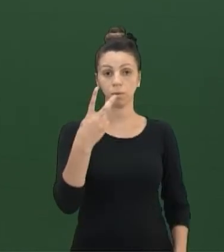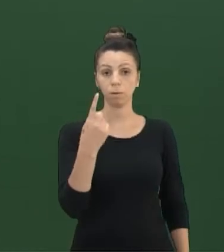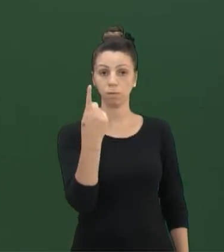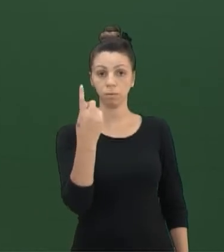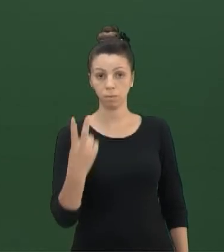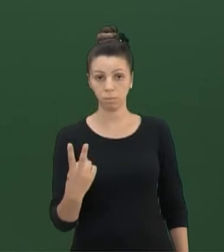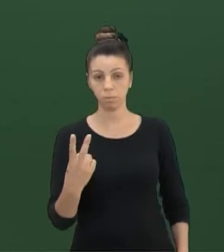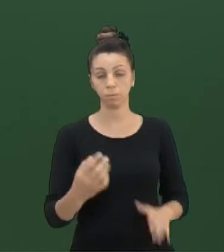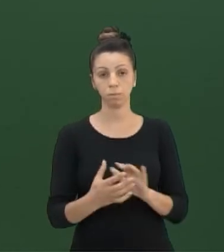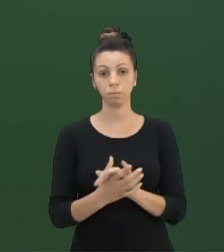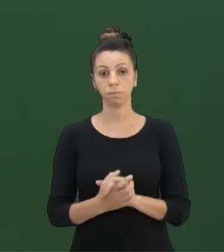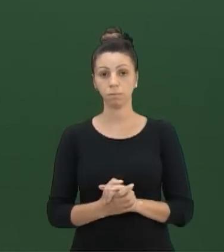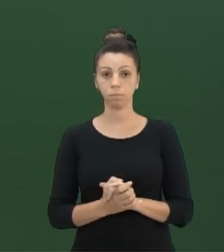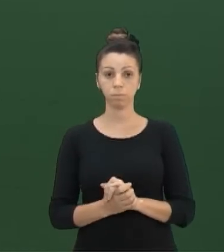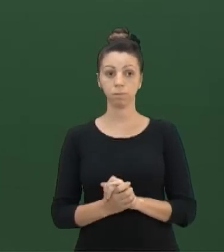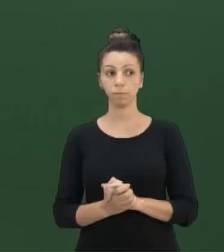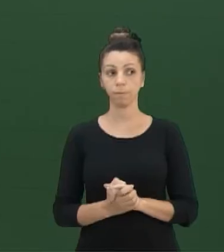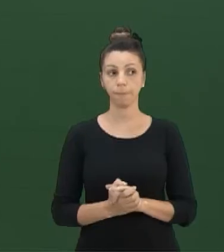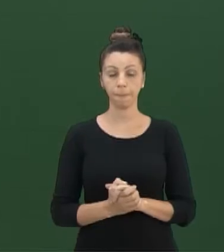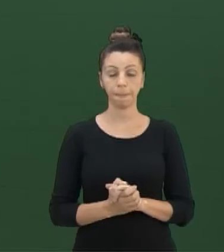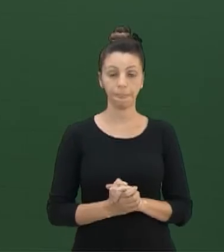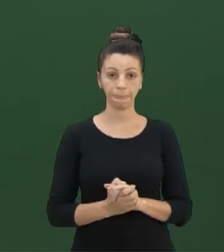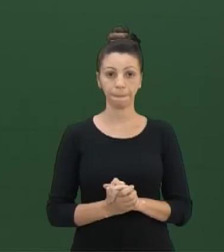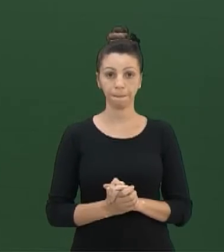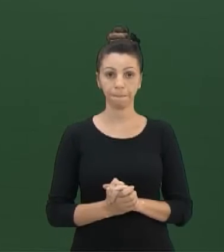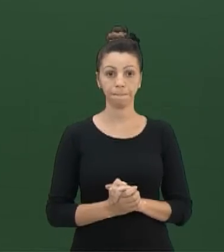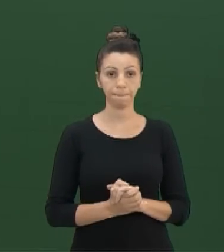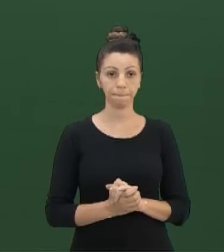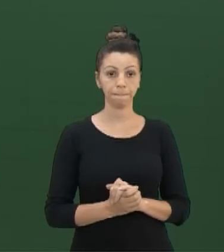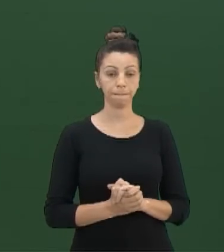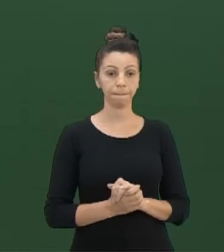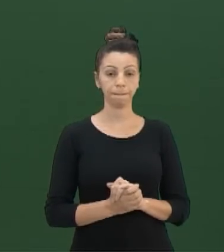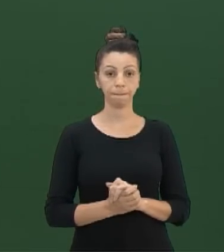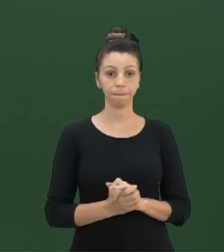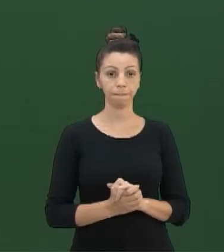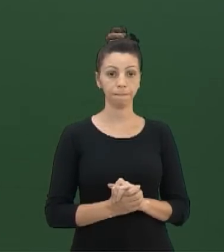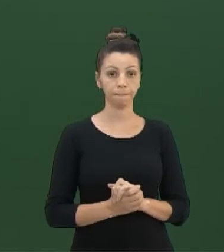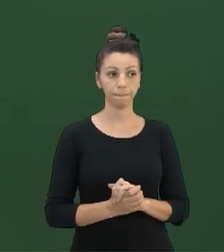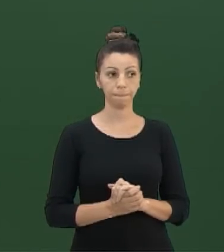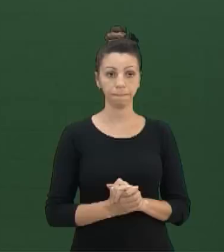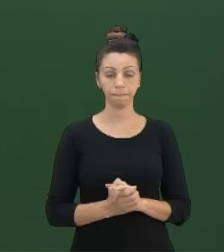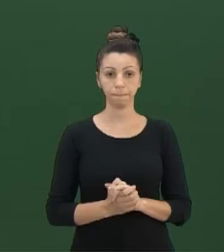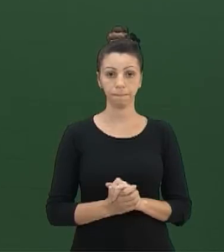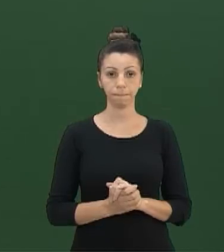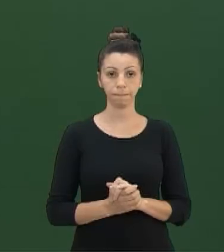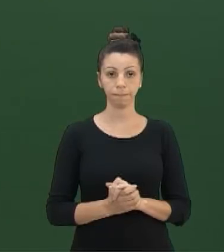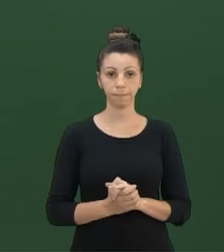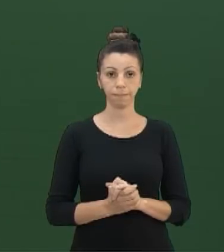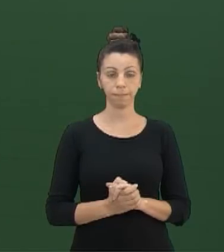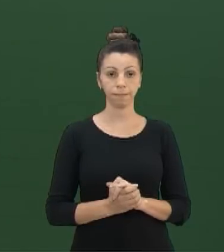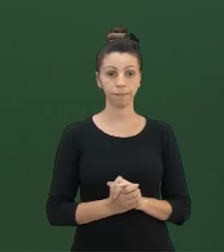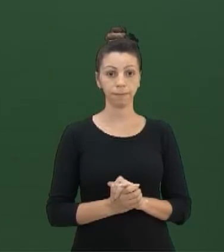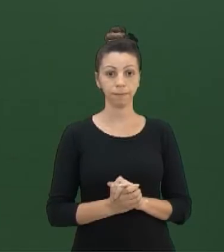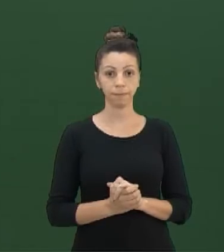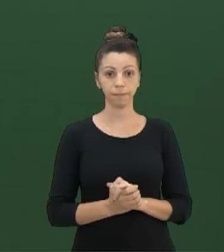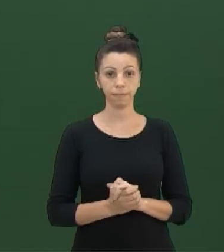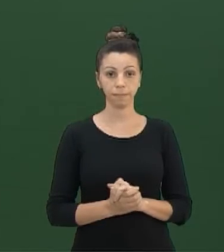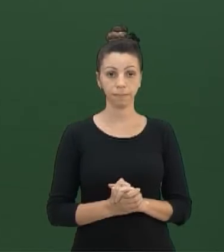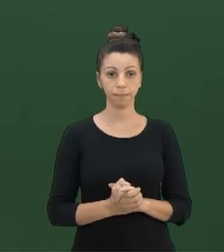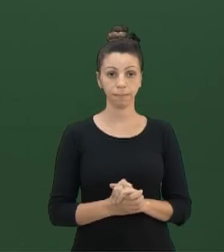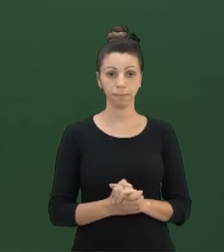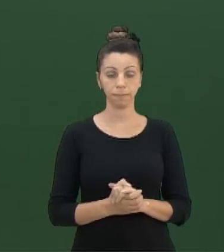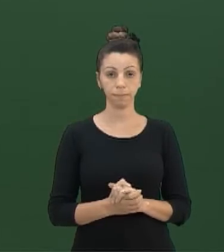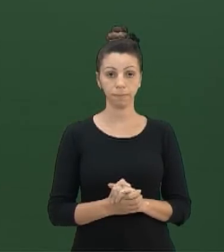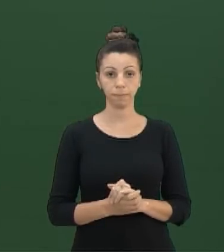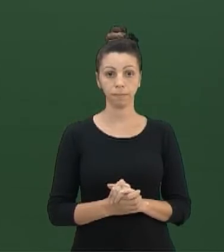Lembrando, como na última aula, a primeira unidade a gente não vai usar, porque a gente está trabalhando com a unidade da dezena aqui. Então,